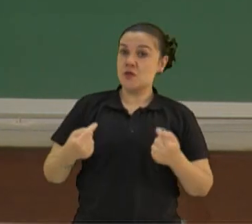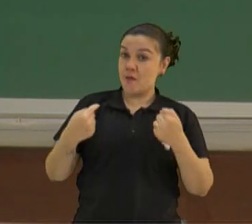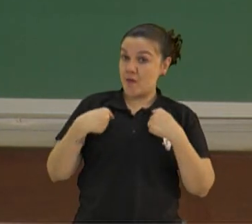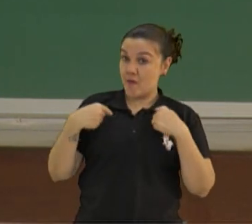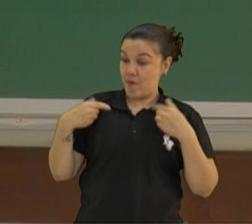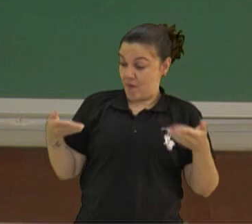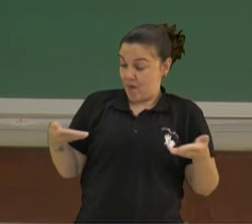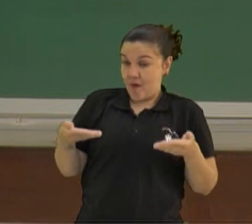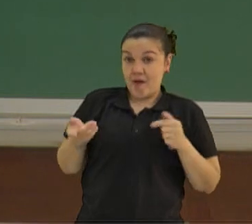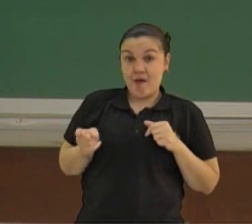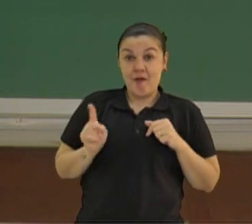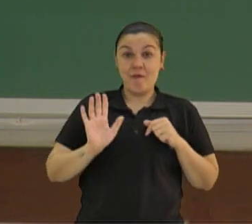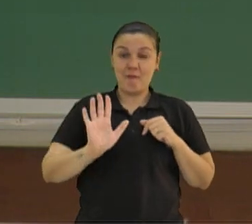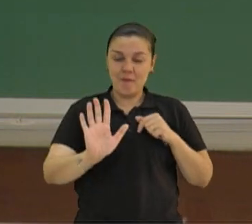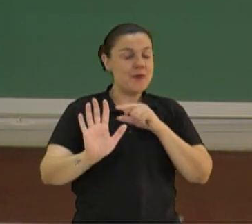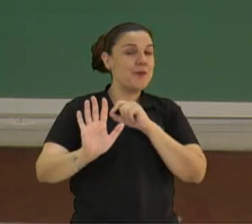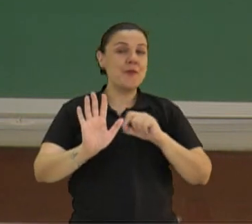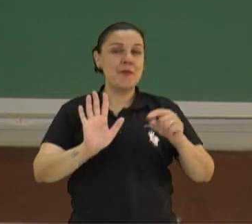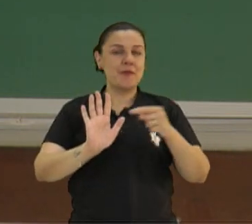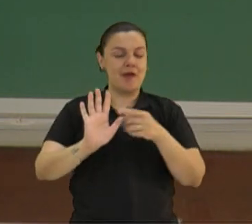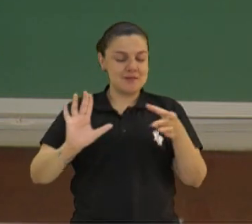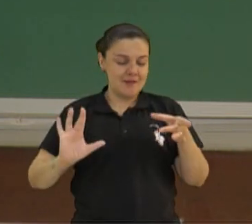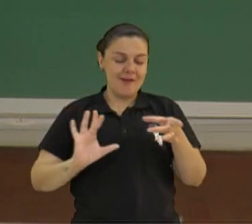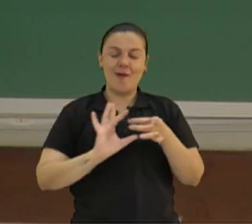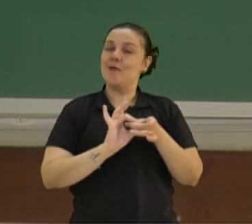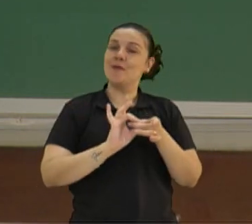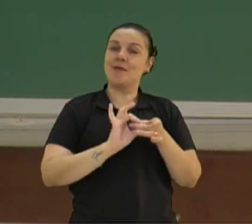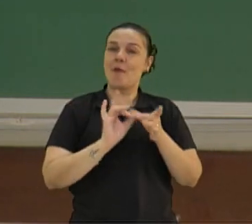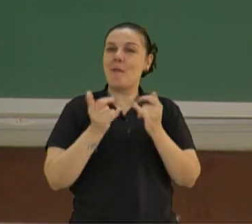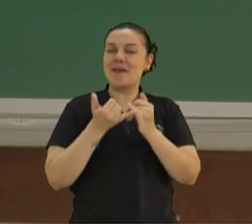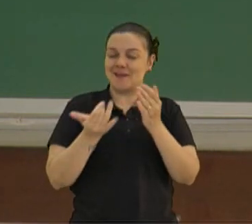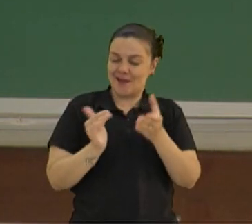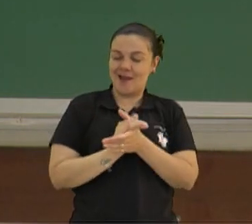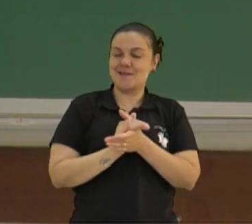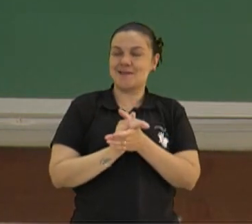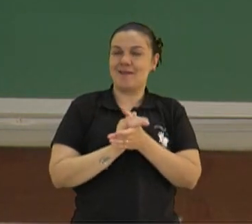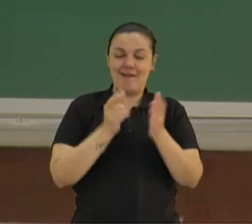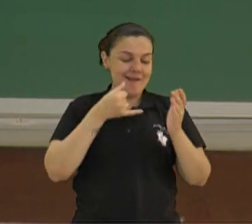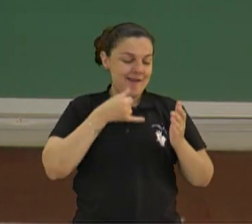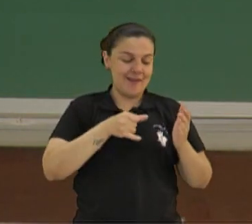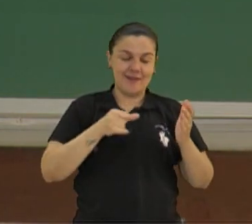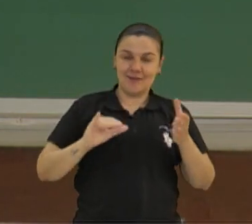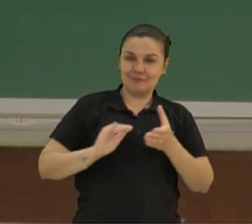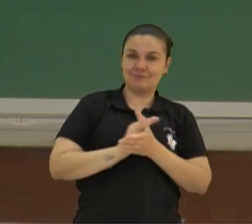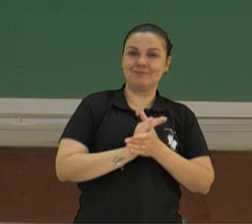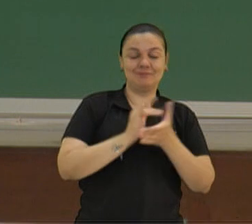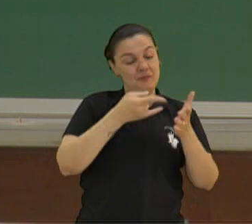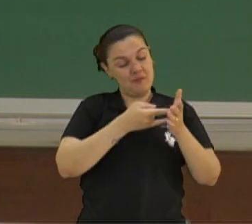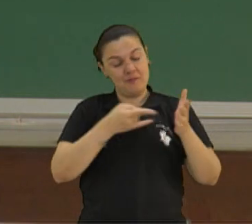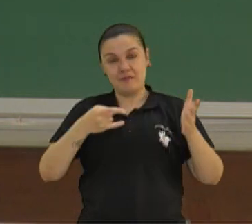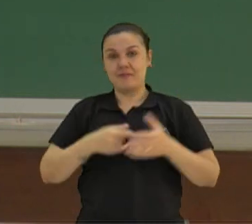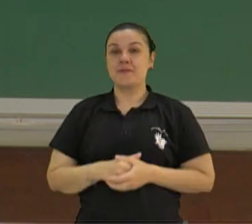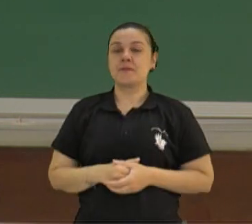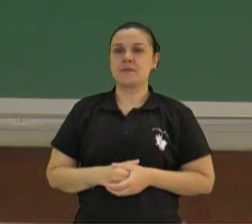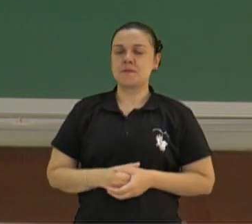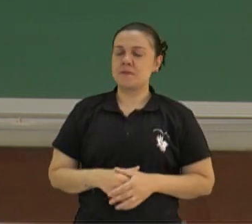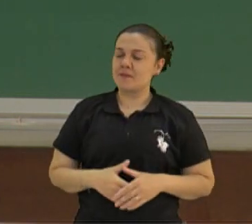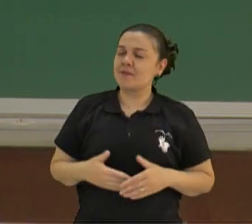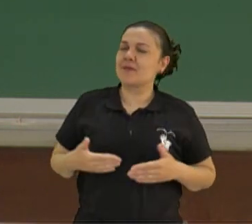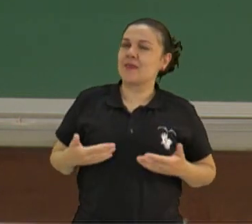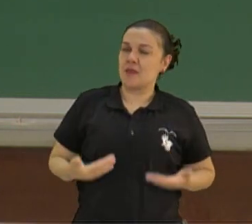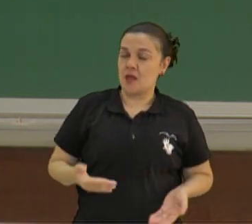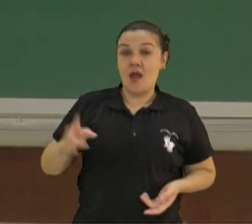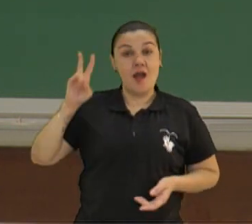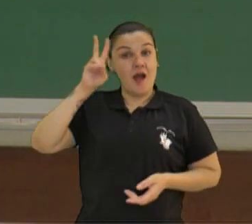vou te mostrar um pouquinho desse casamento entre a eletricidade e o magnetismo. Pessoal, a história